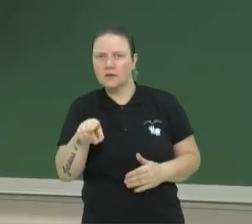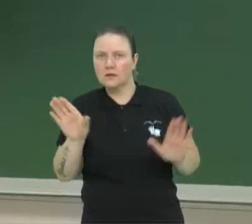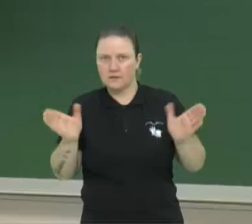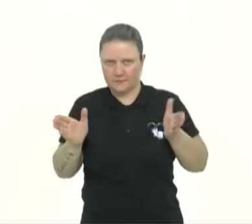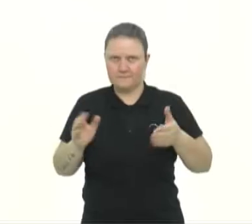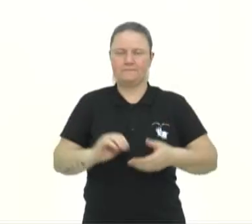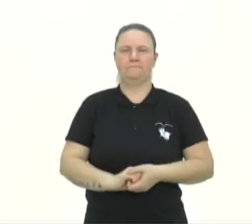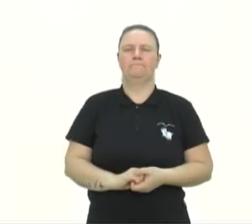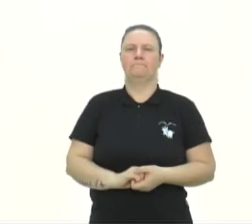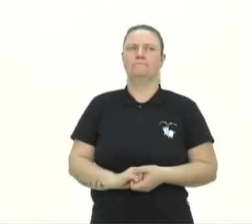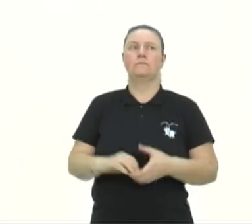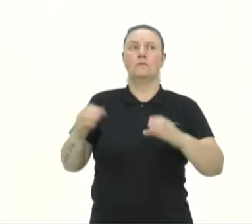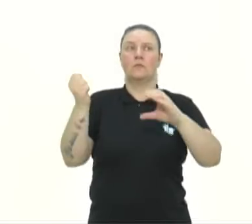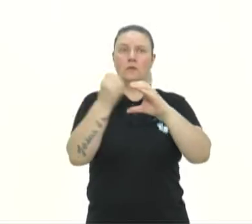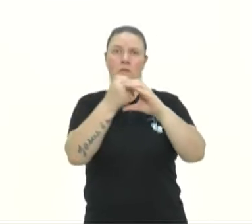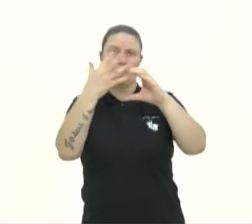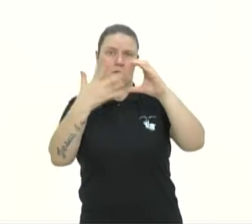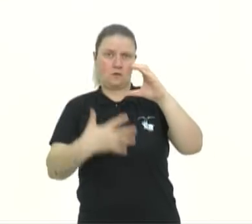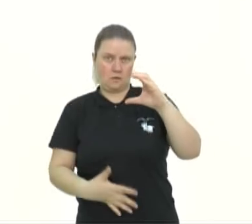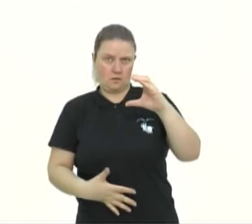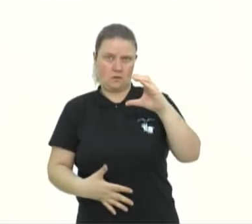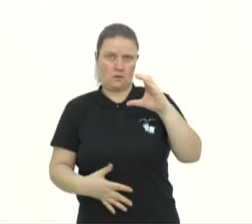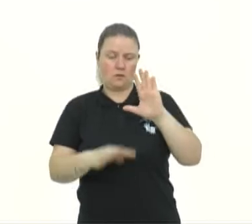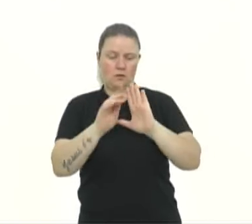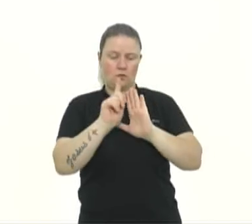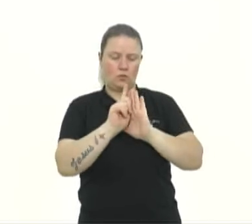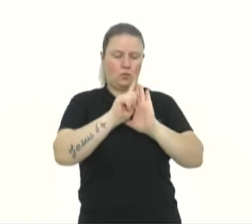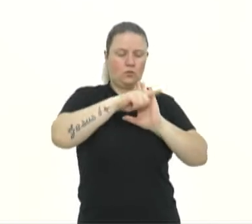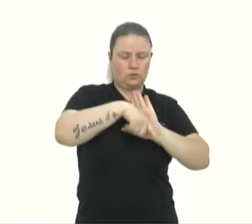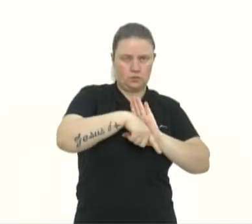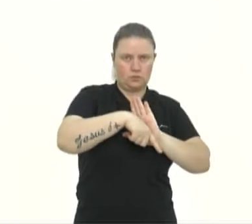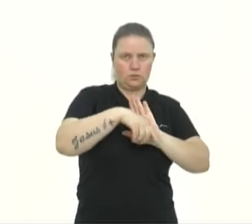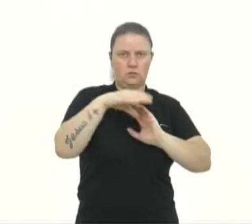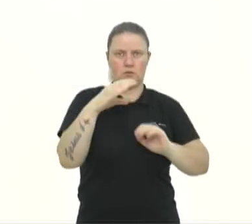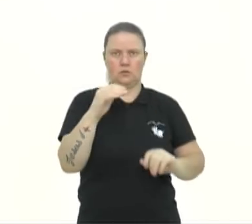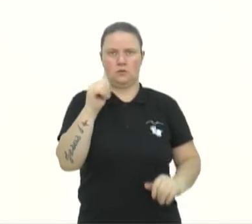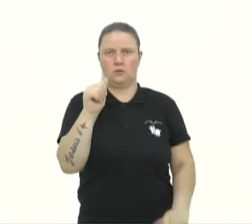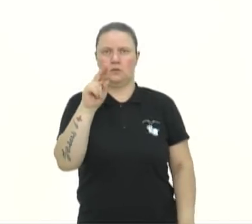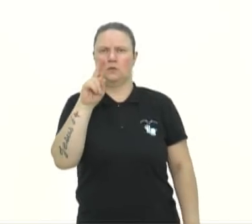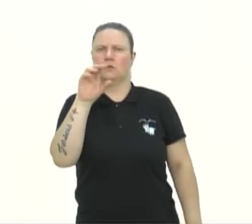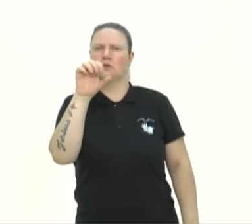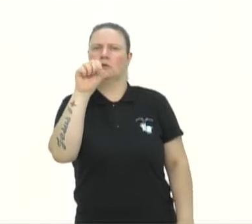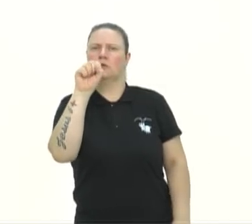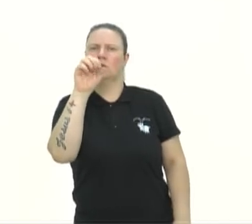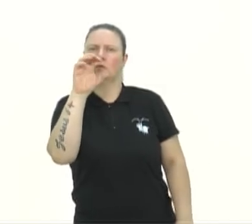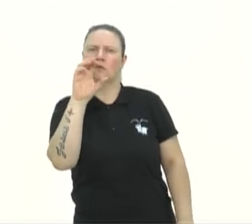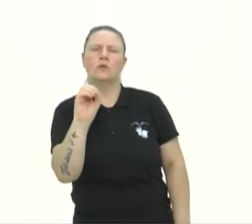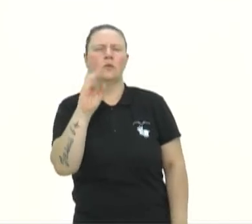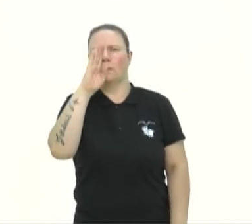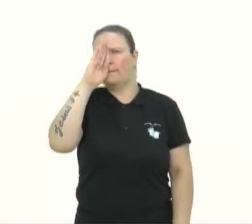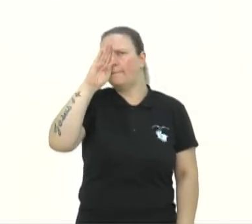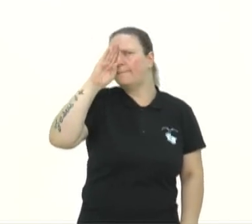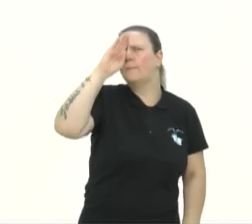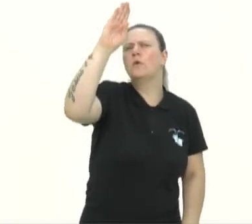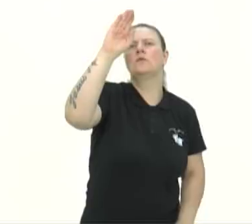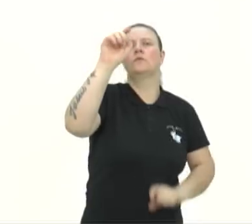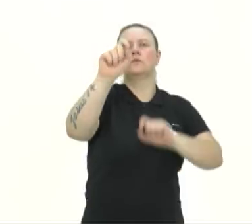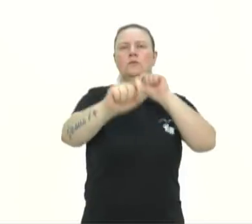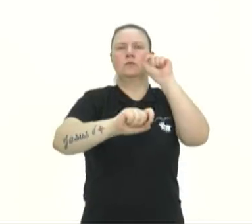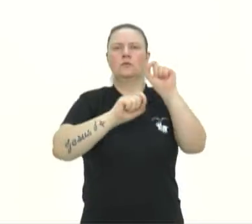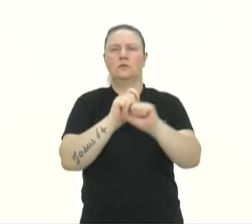agora. Pelas características do gênero textual causo, é possível dizer que predomina o quê?